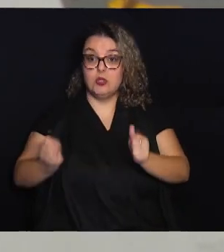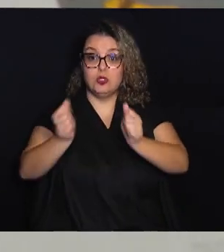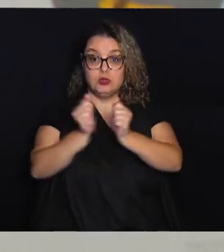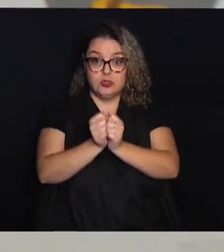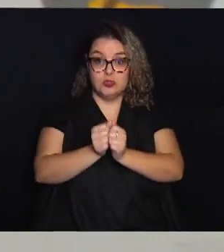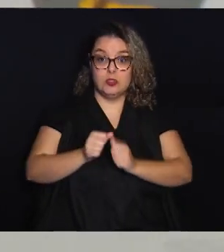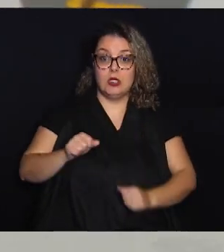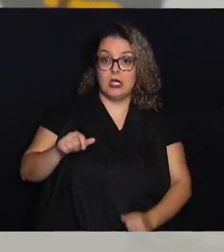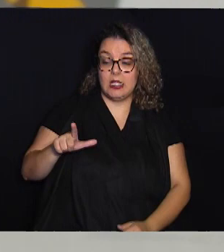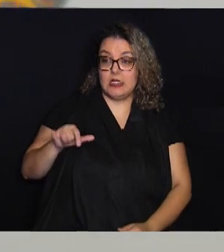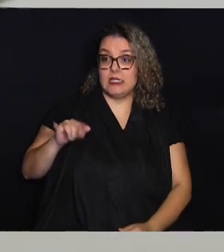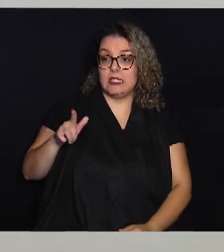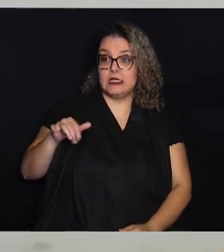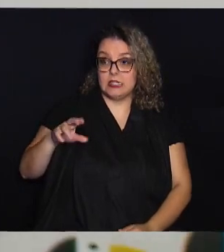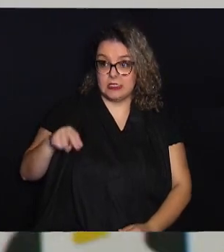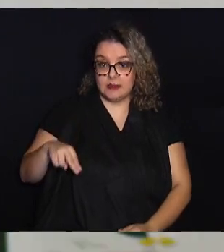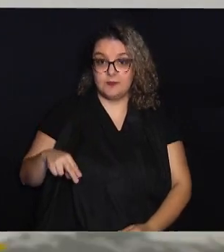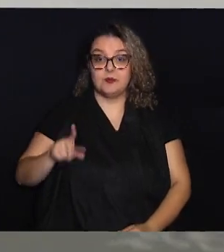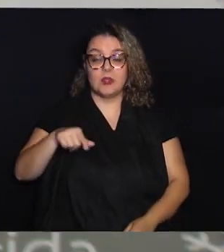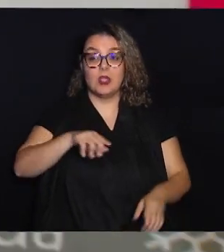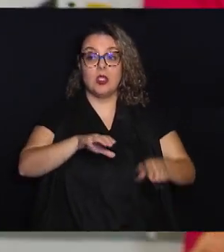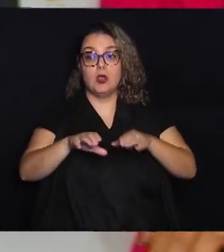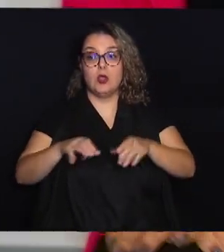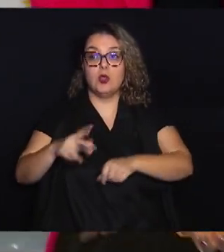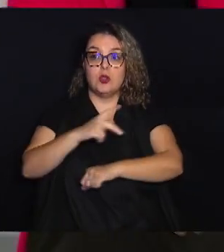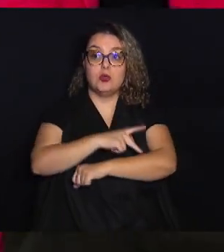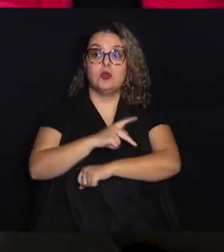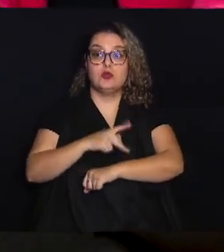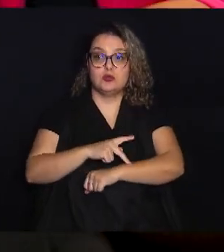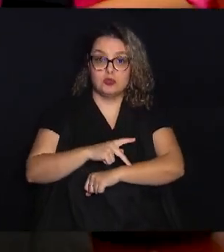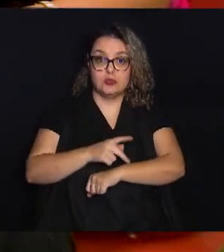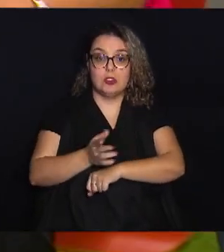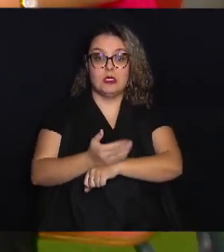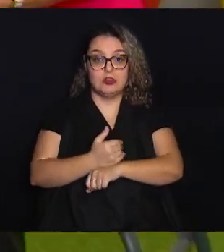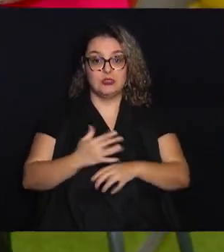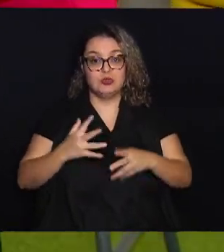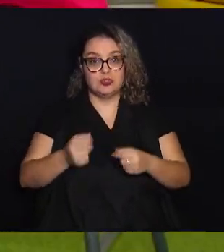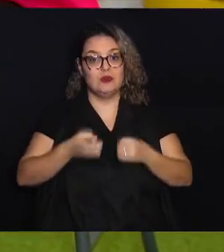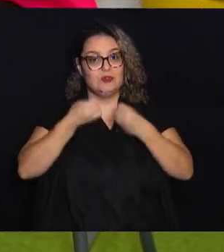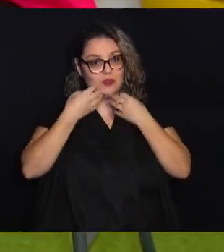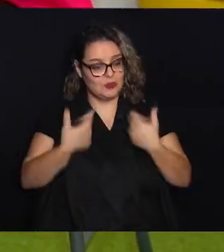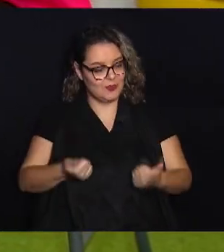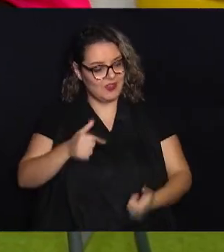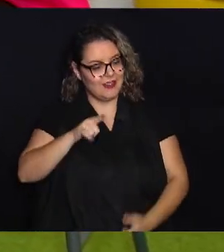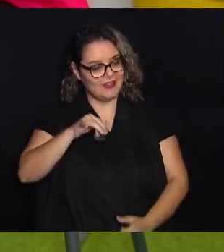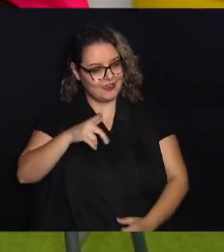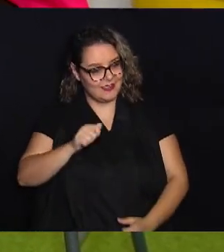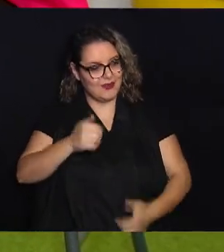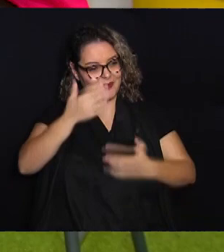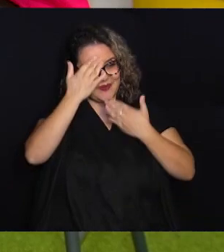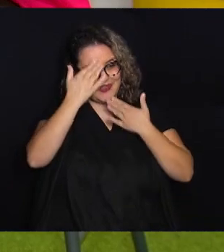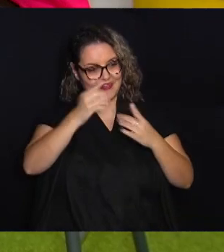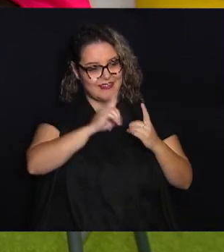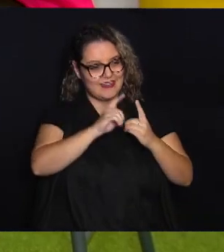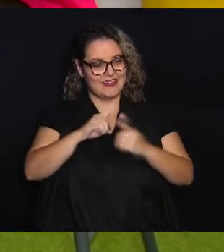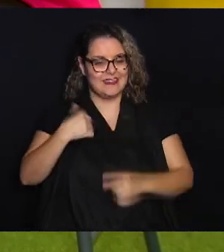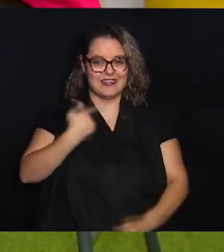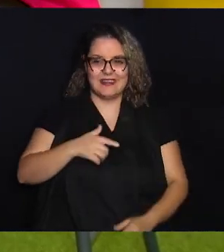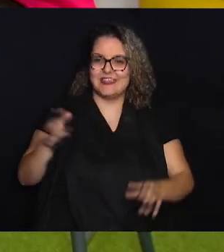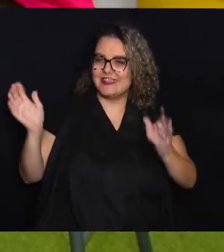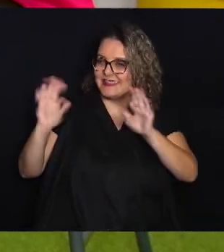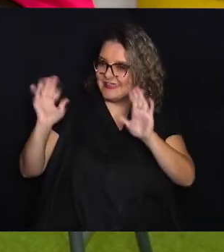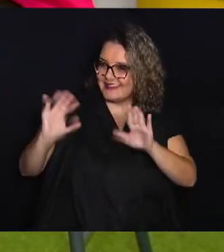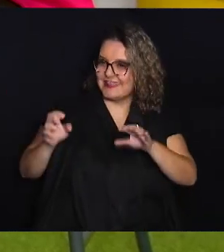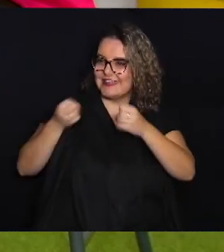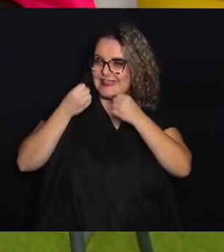é a Lilian Montebeller, que é a coordenadora pedagógica. Antes de mais nada, tudo bem, Lilian? Muito obrigado por atender a gente. Olá,